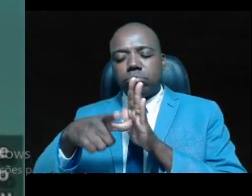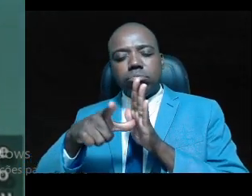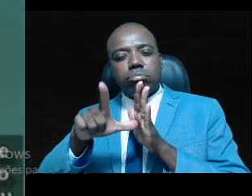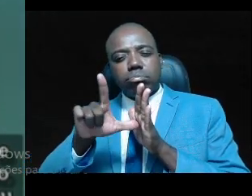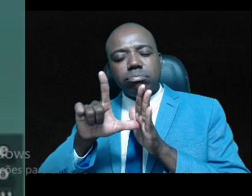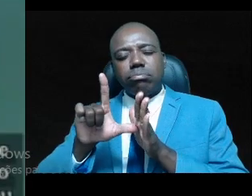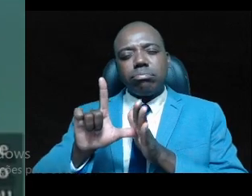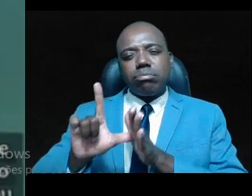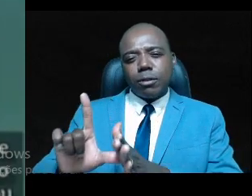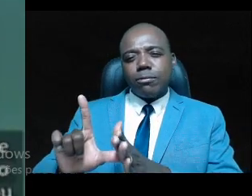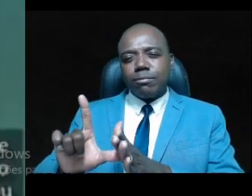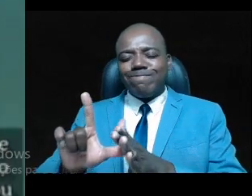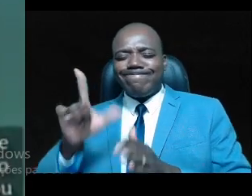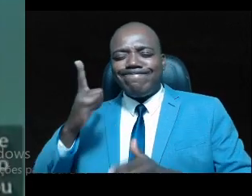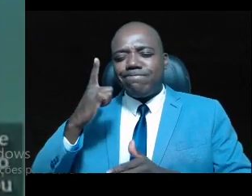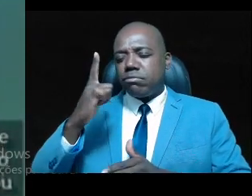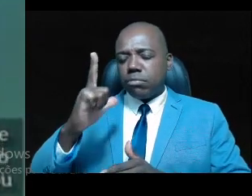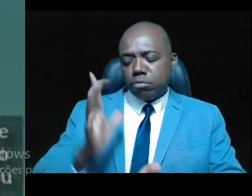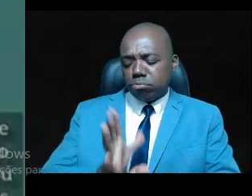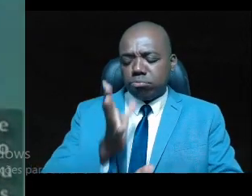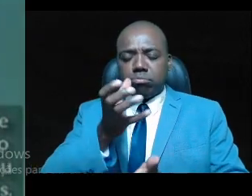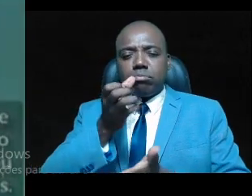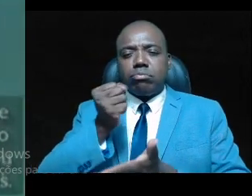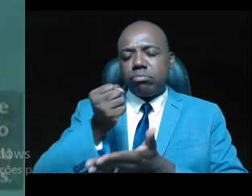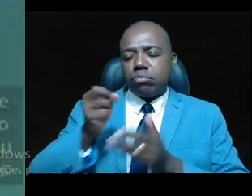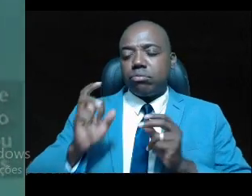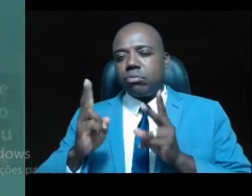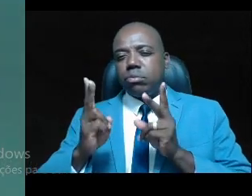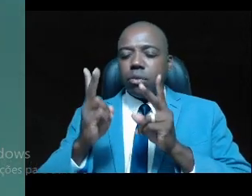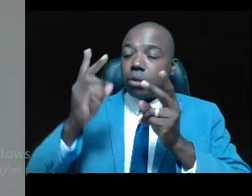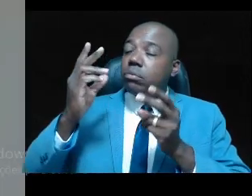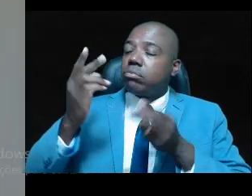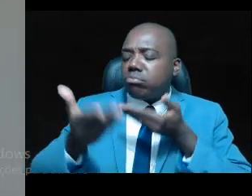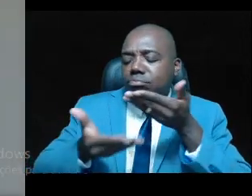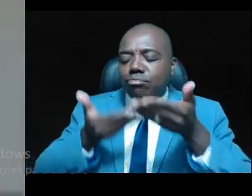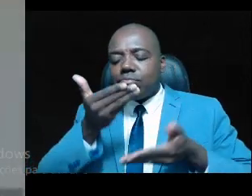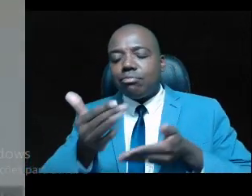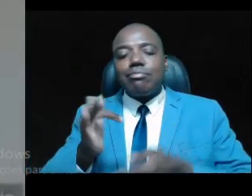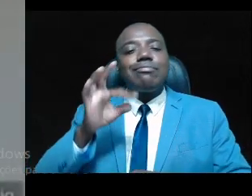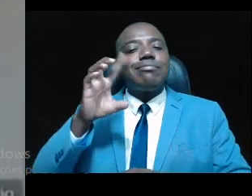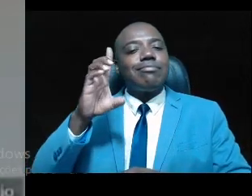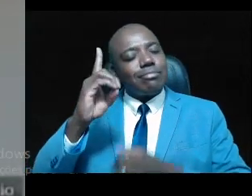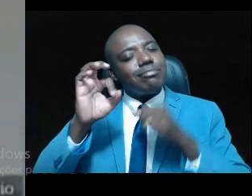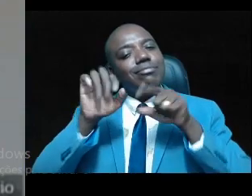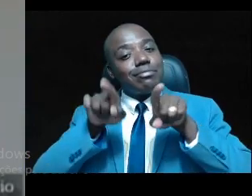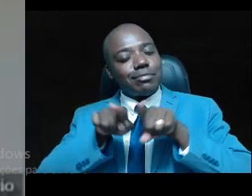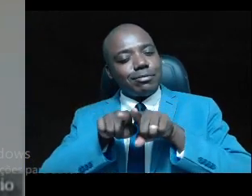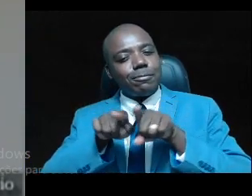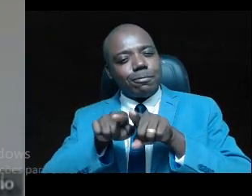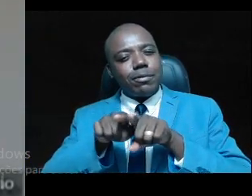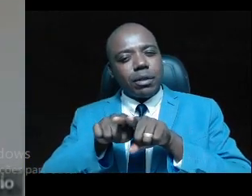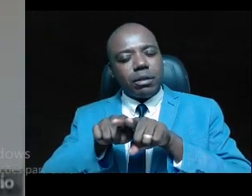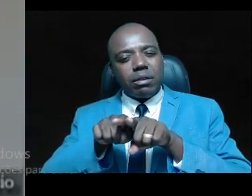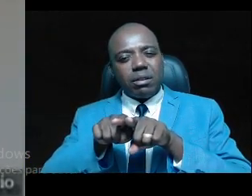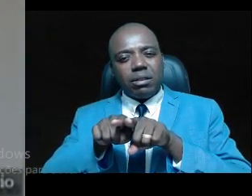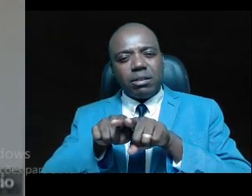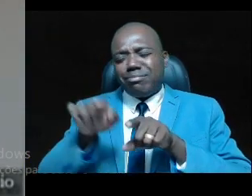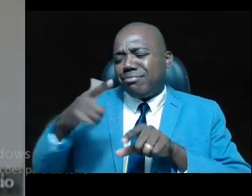trasladação alcançou o testemunho de que agradara a Deus. Ora, sem fé